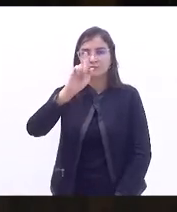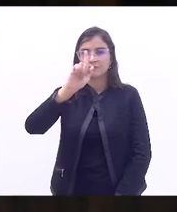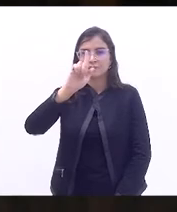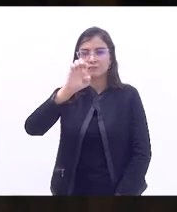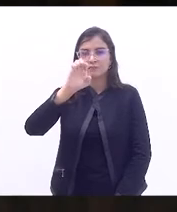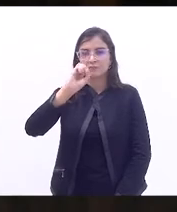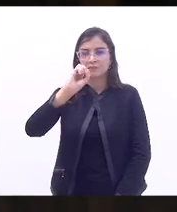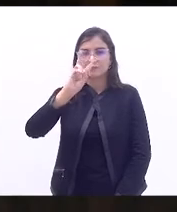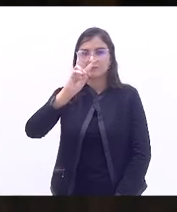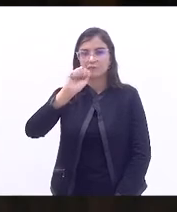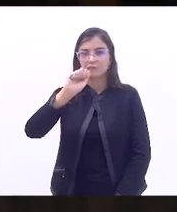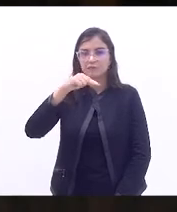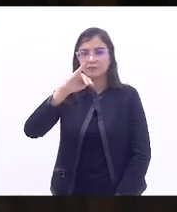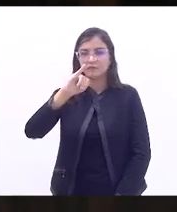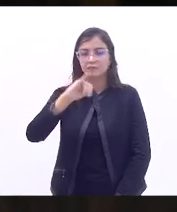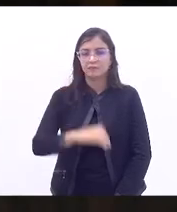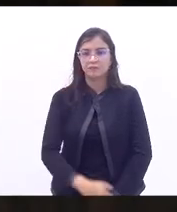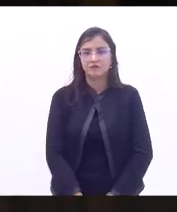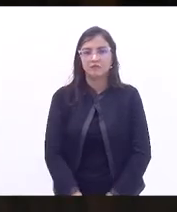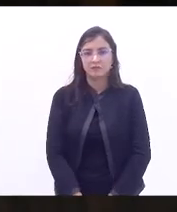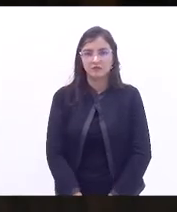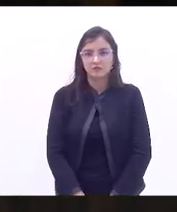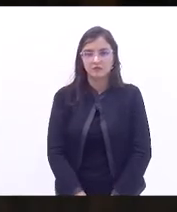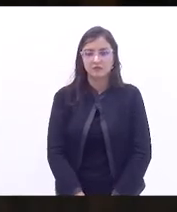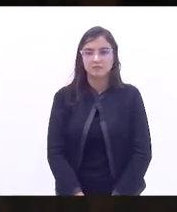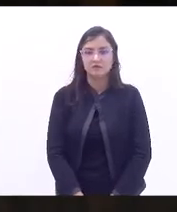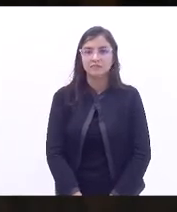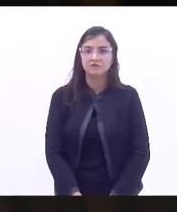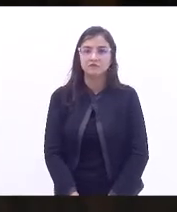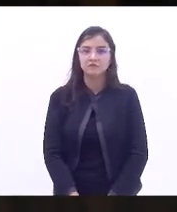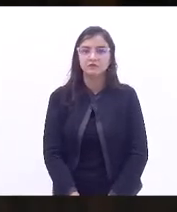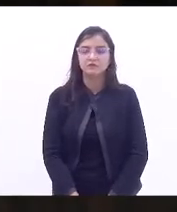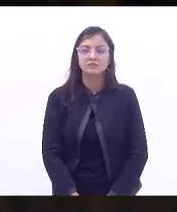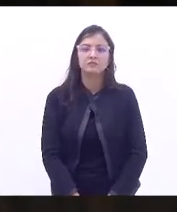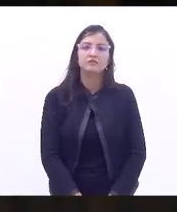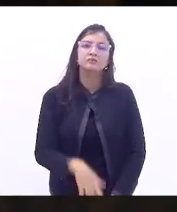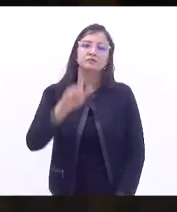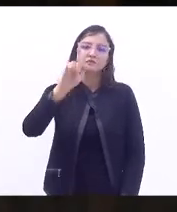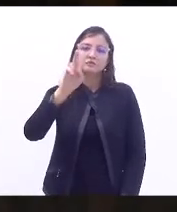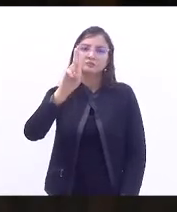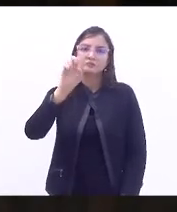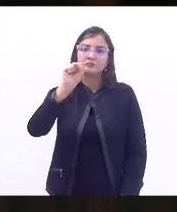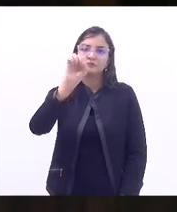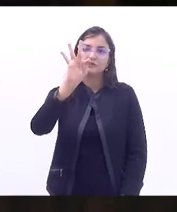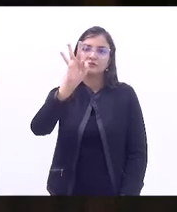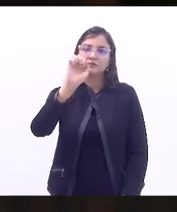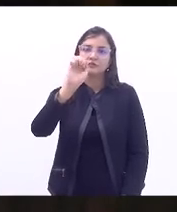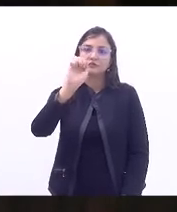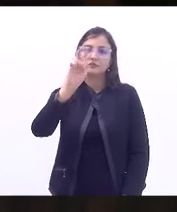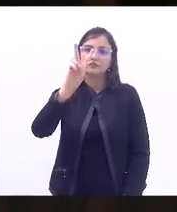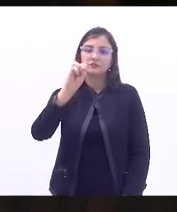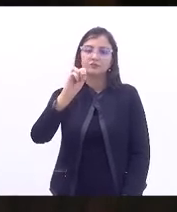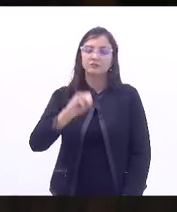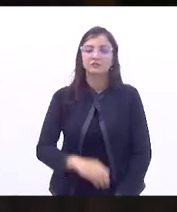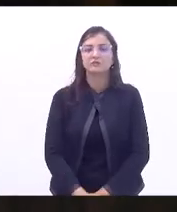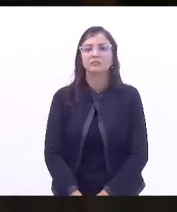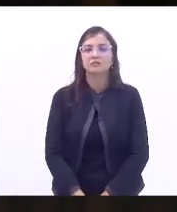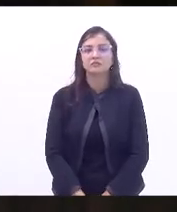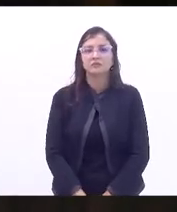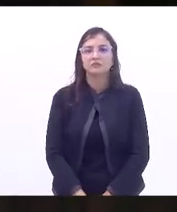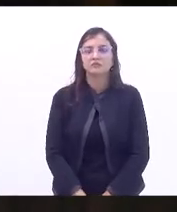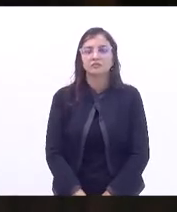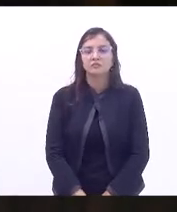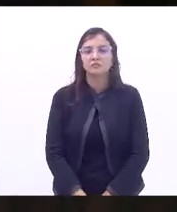Ratinho. Deputado Giovanni Ratinho. Deputado Gustavo Schmidt. Deputado